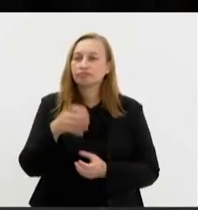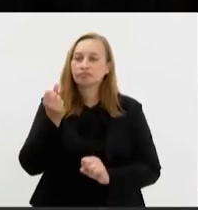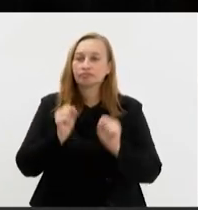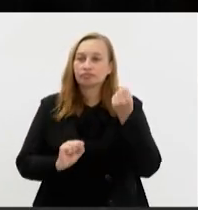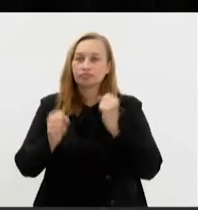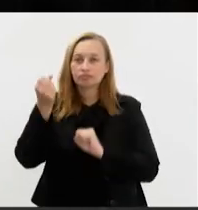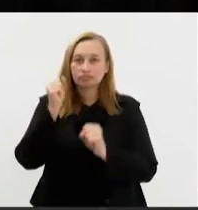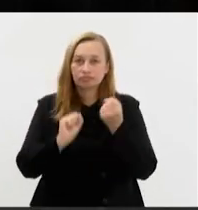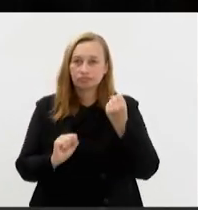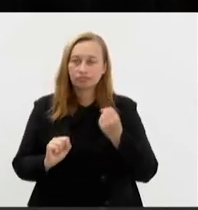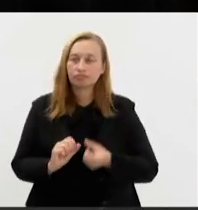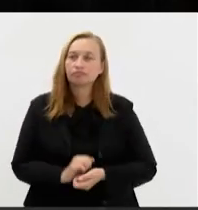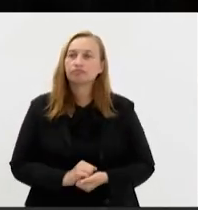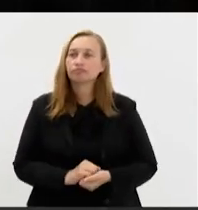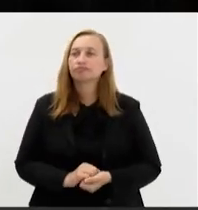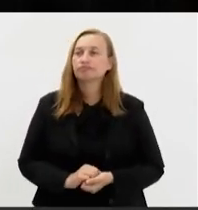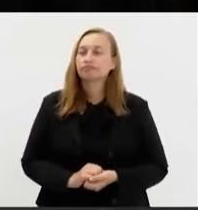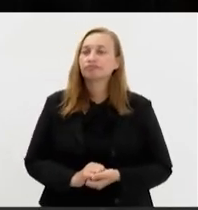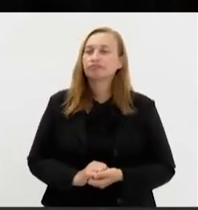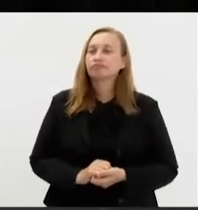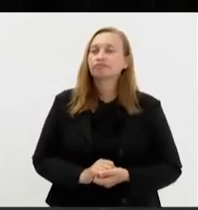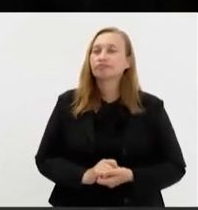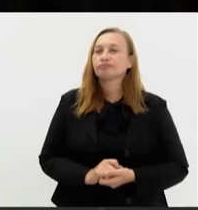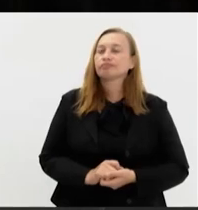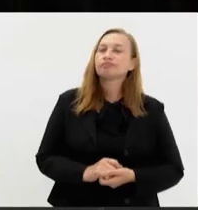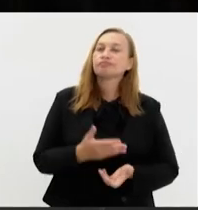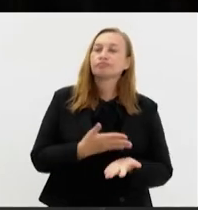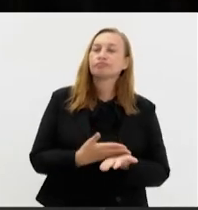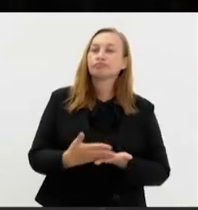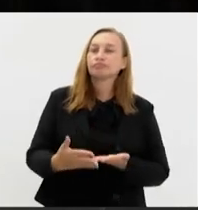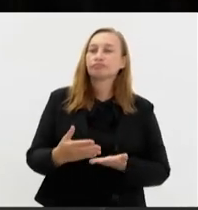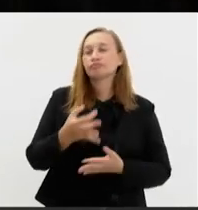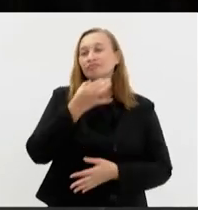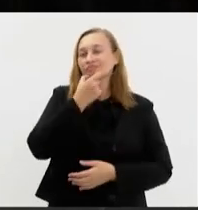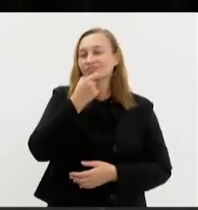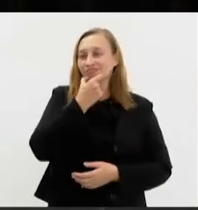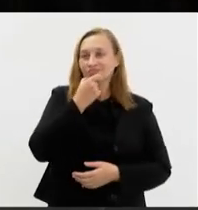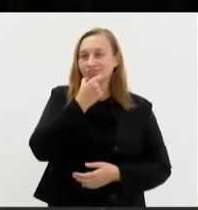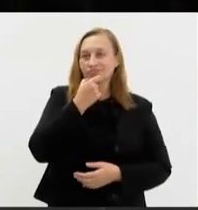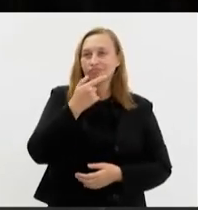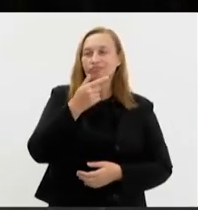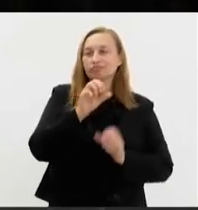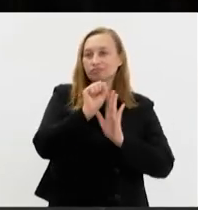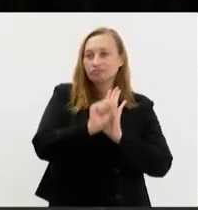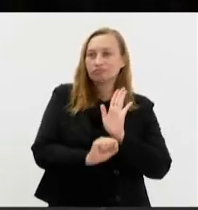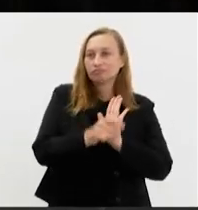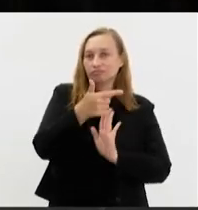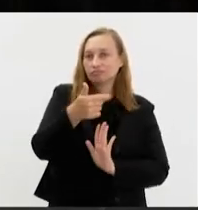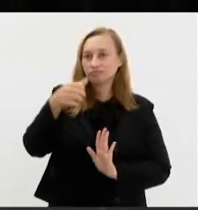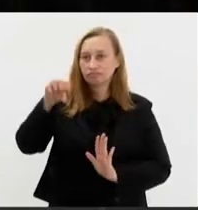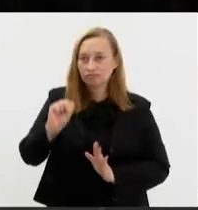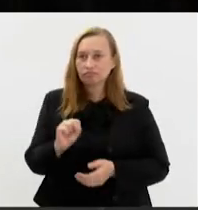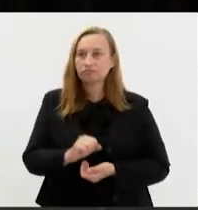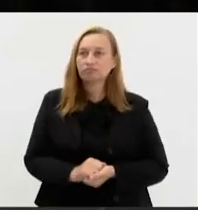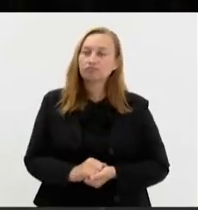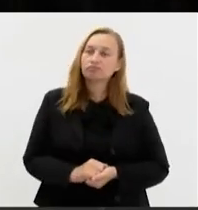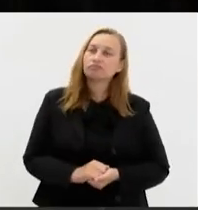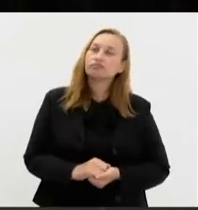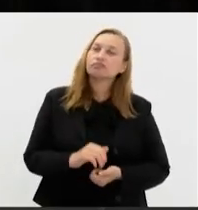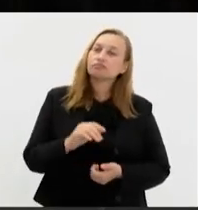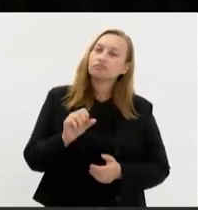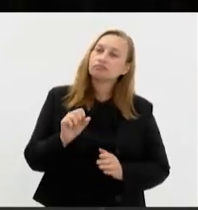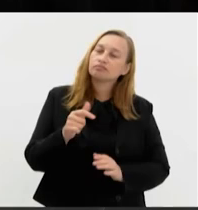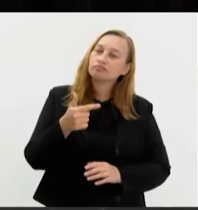né que teve início na Inglaterra nos idos do século XVII levou mais ou menos cerca de